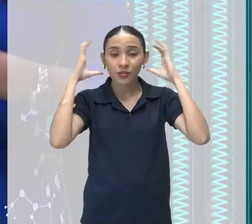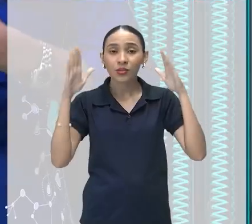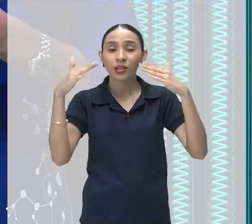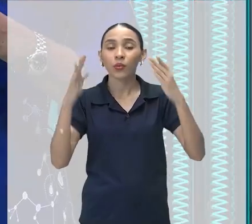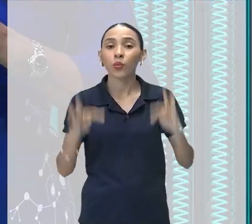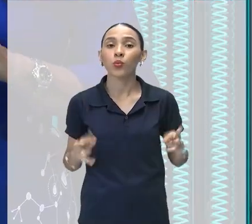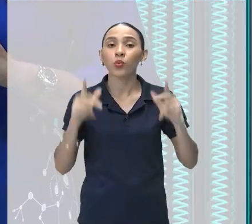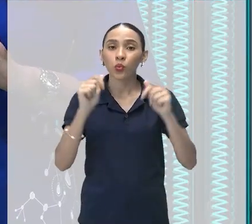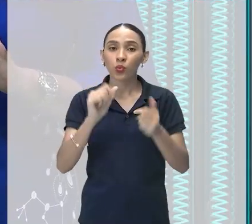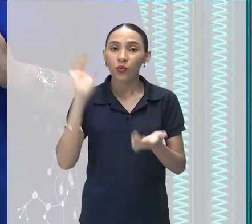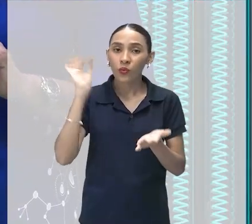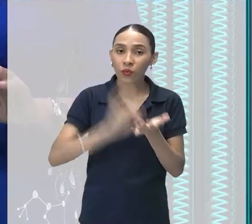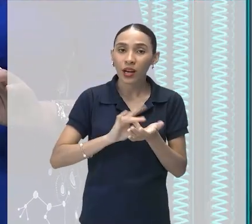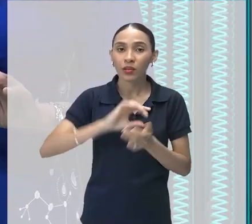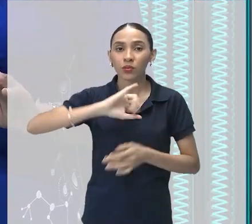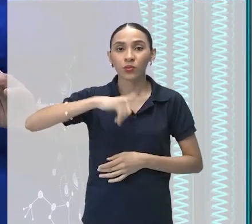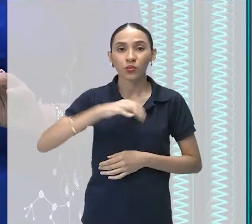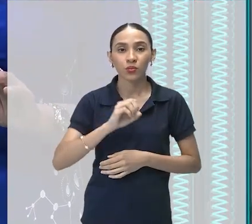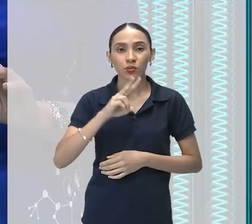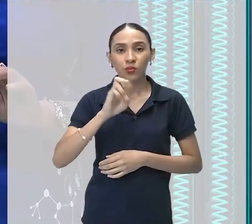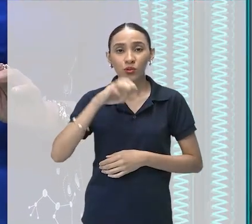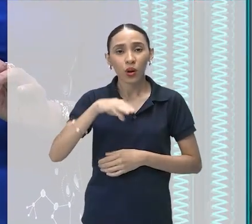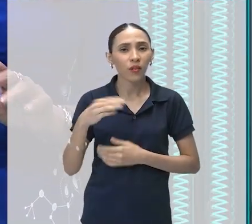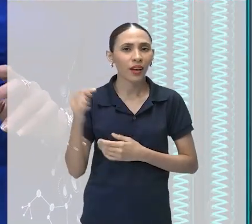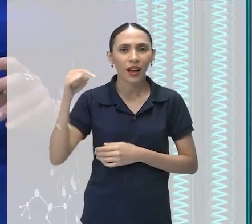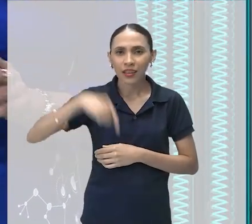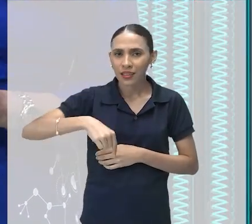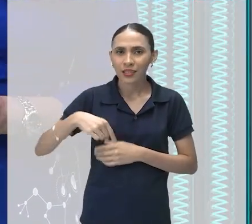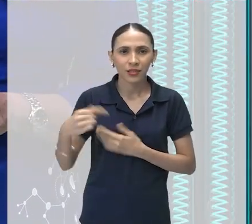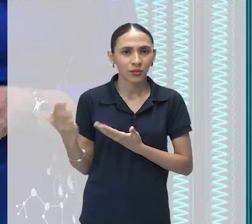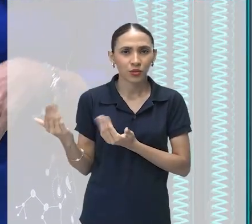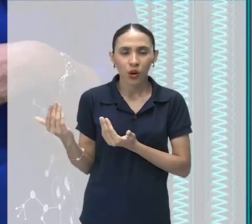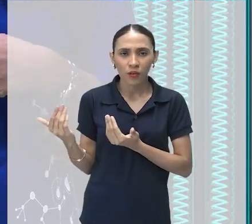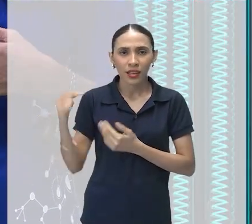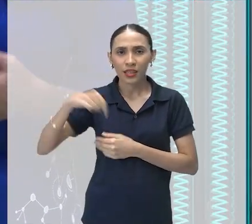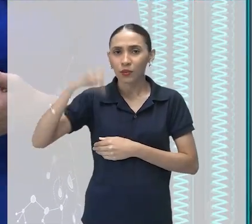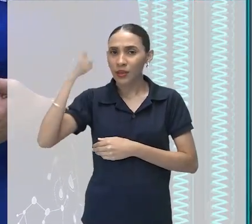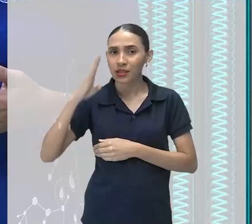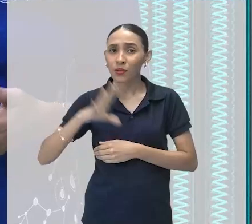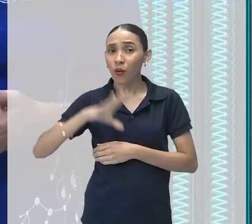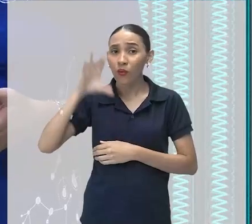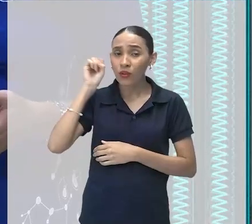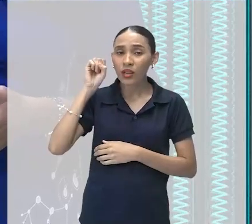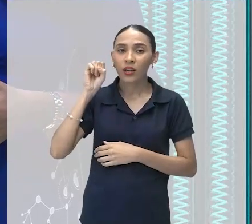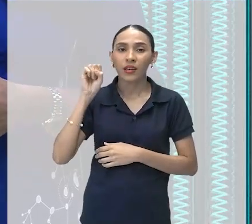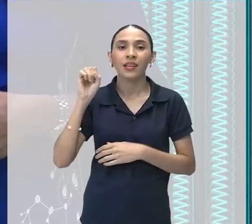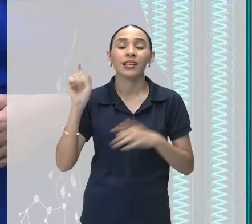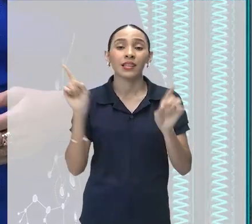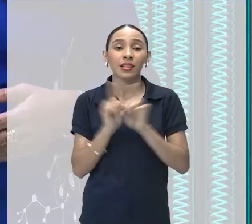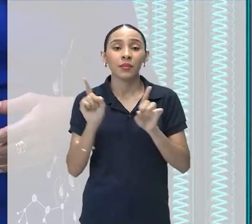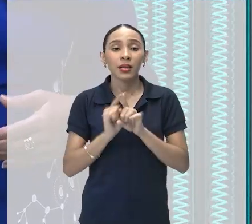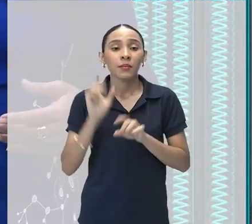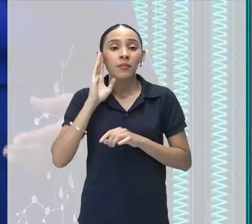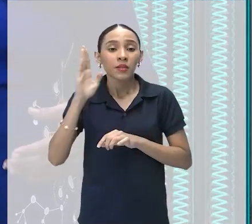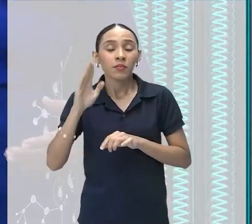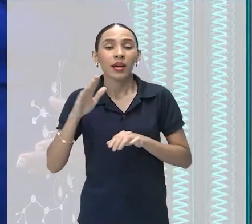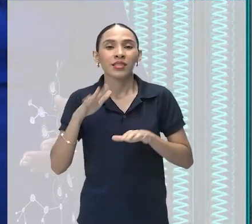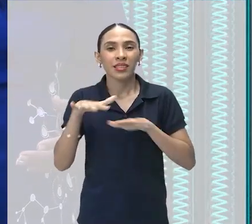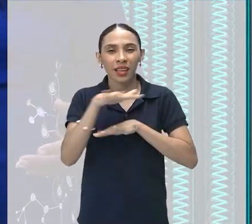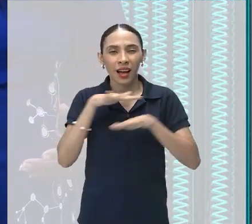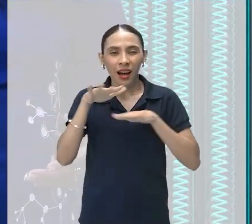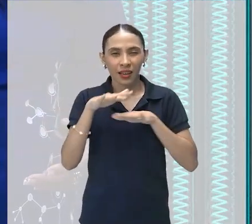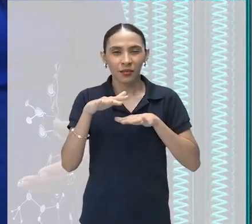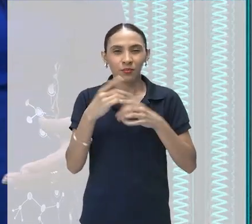tudo isso os jovens ouviam aqui no Brasil. Então, no campo musical, o rock and roll caía